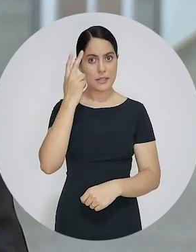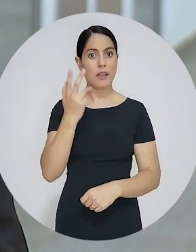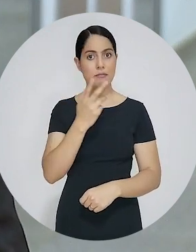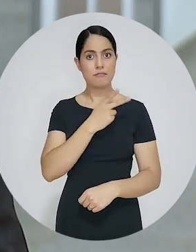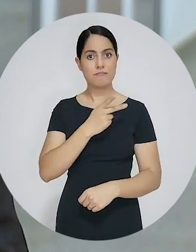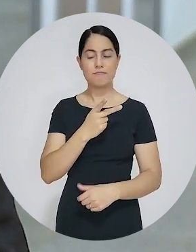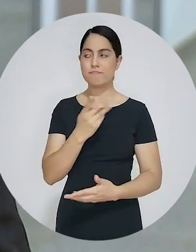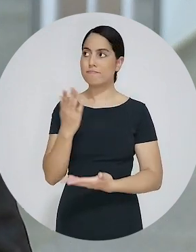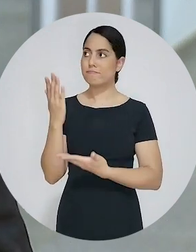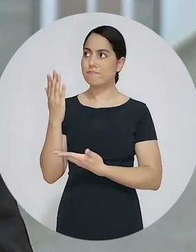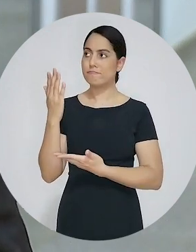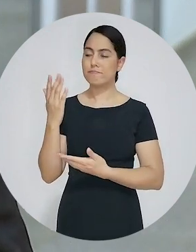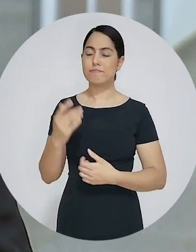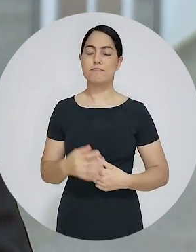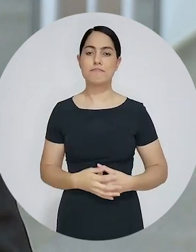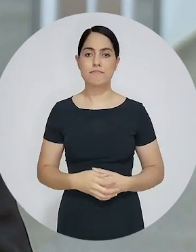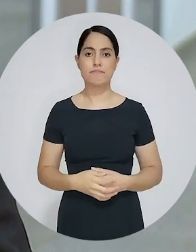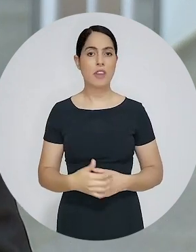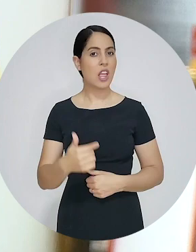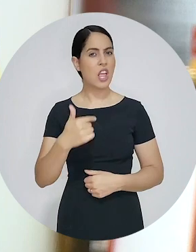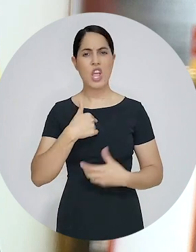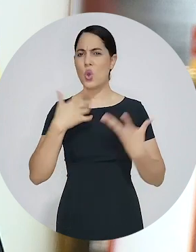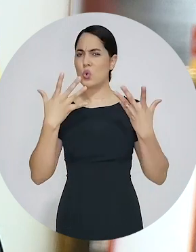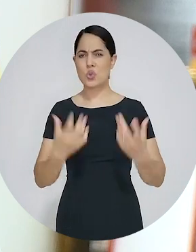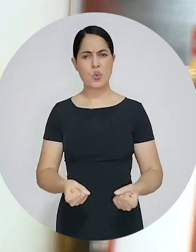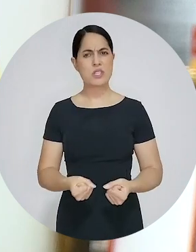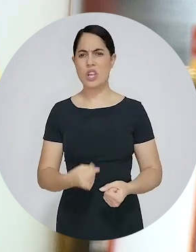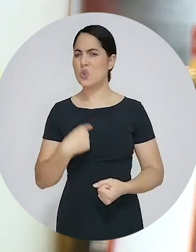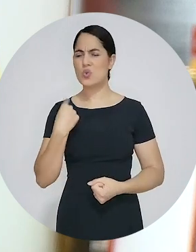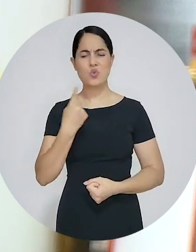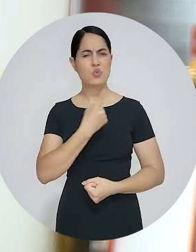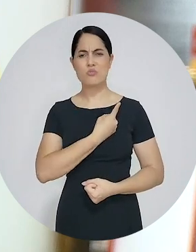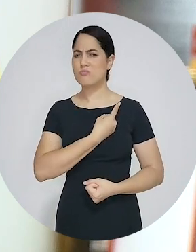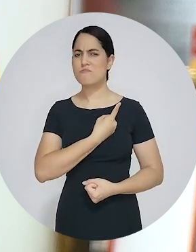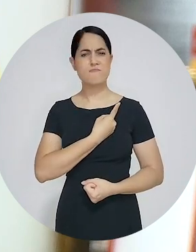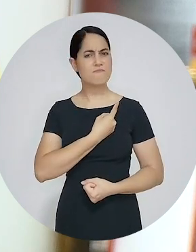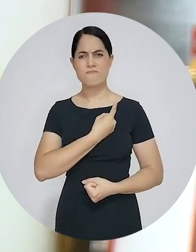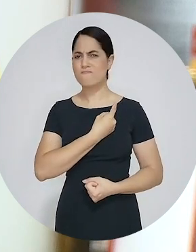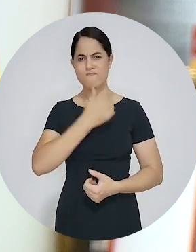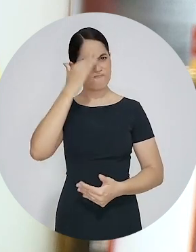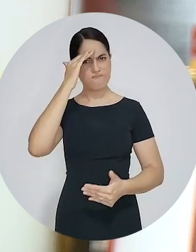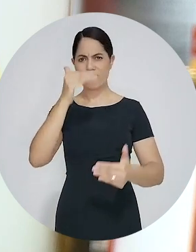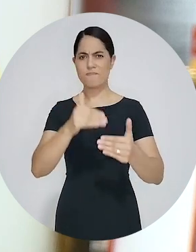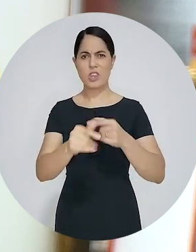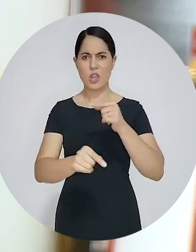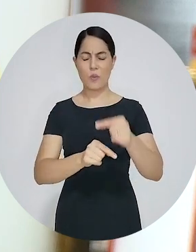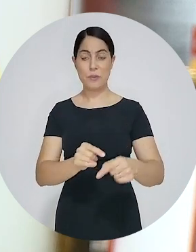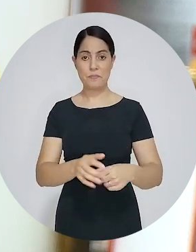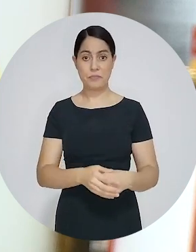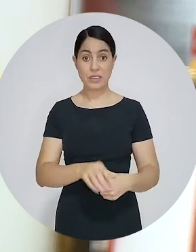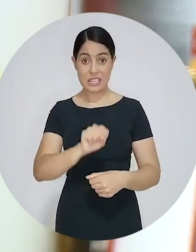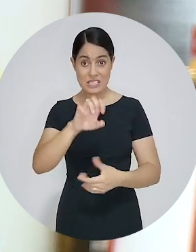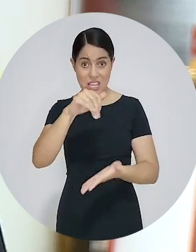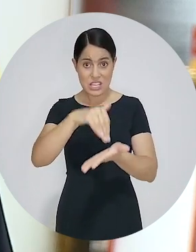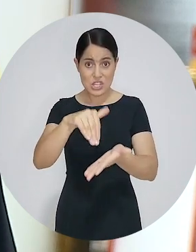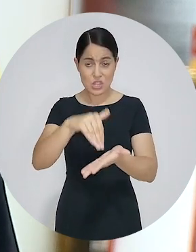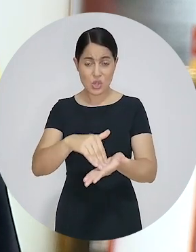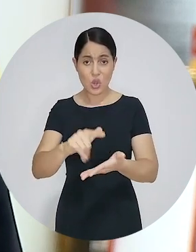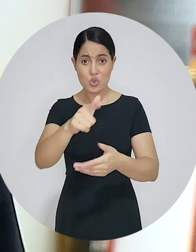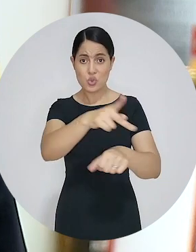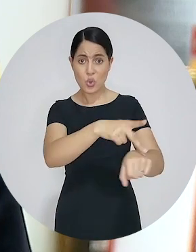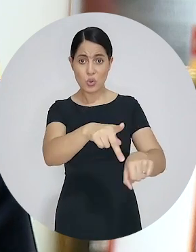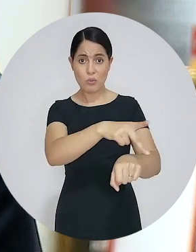da OAB Nacional, Felipe Santa Cruz. Se há algo que eu não aceito, eu não me conformo, é que na hora de contratar um